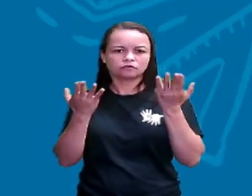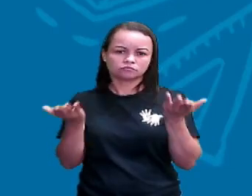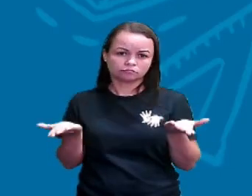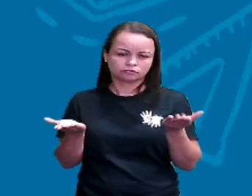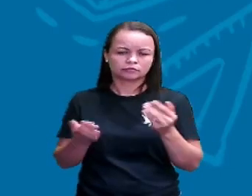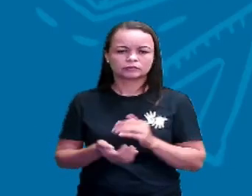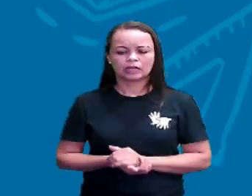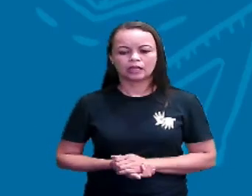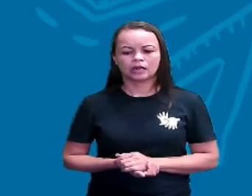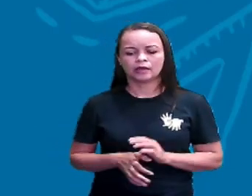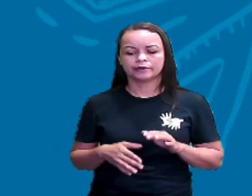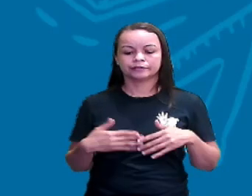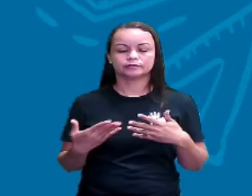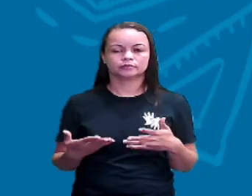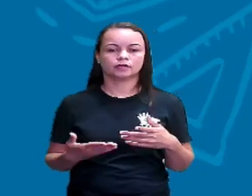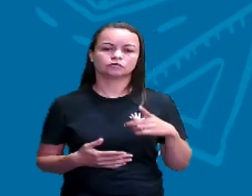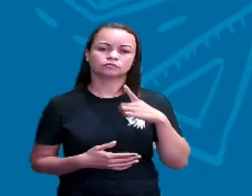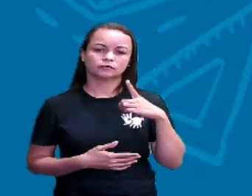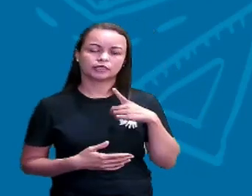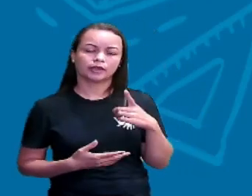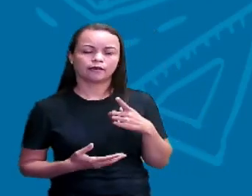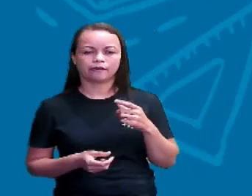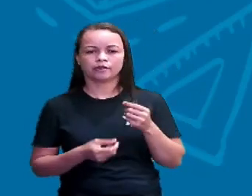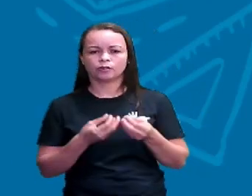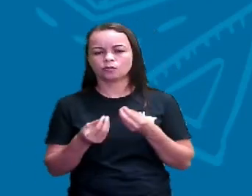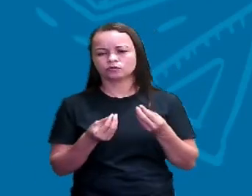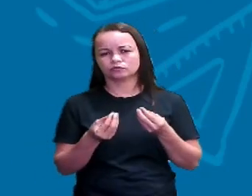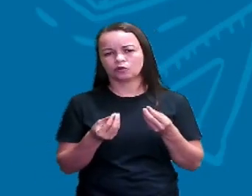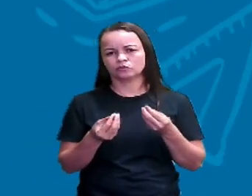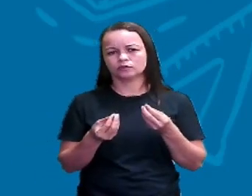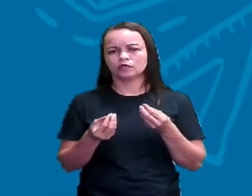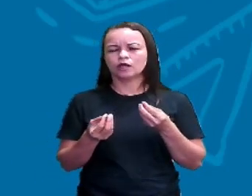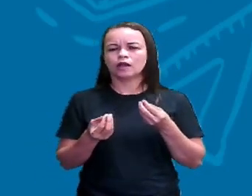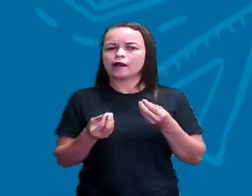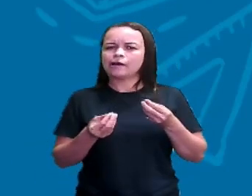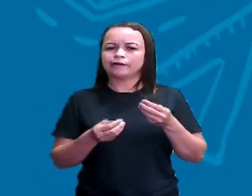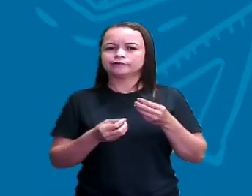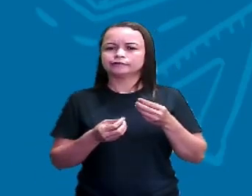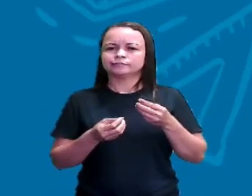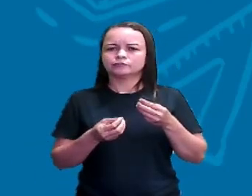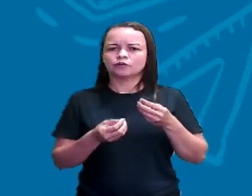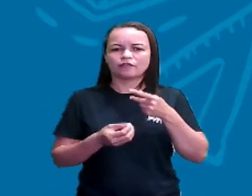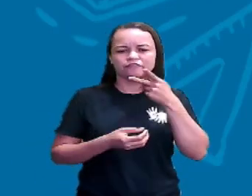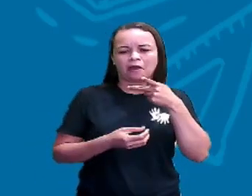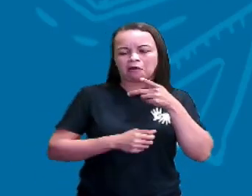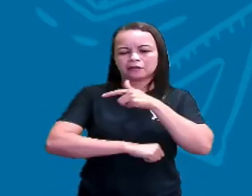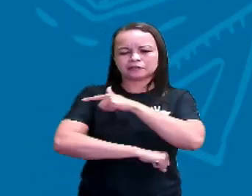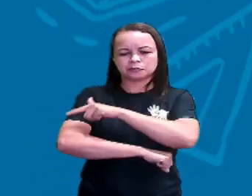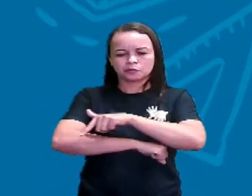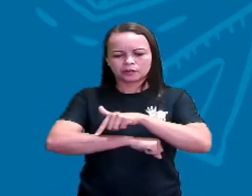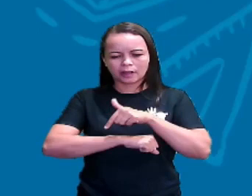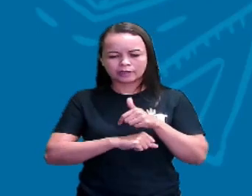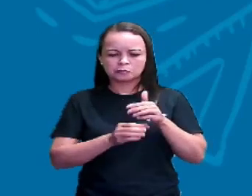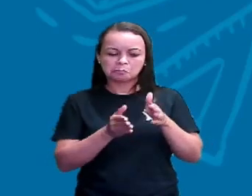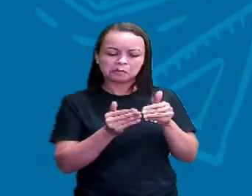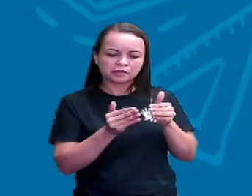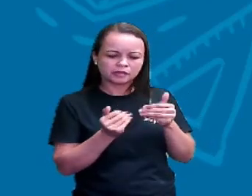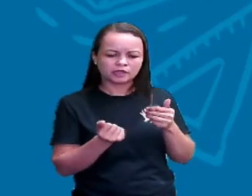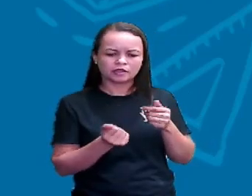festa. Então, a gente tem aí um tom mais educado, assim, para pedir uma permissão. Ó,